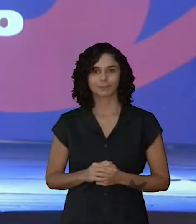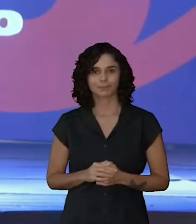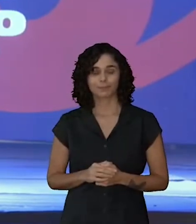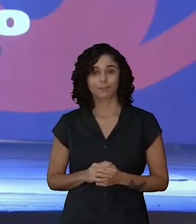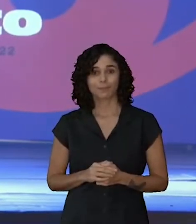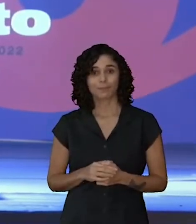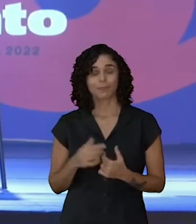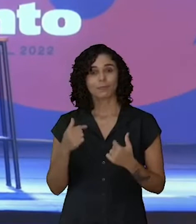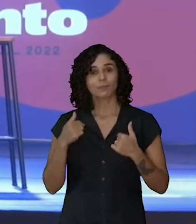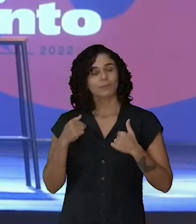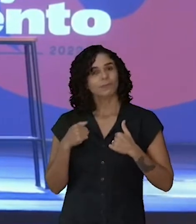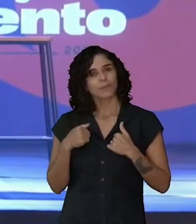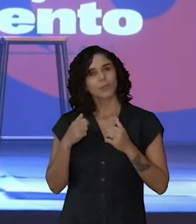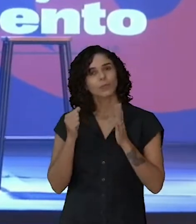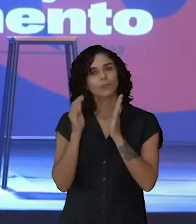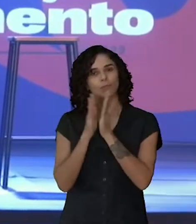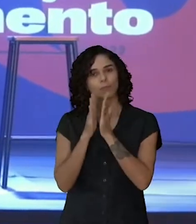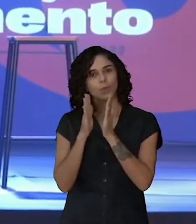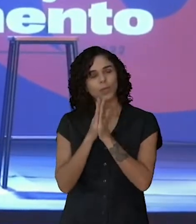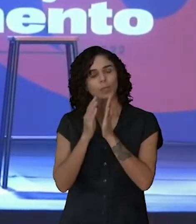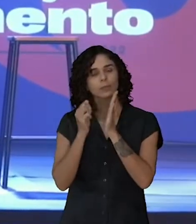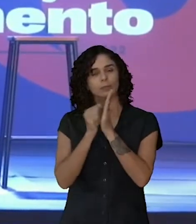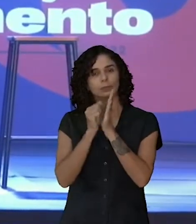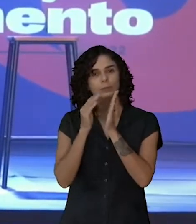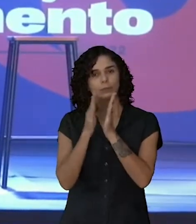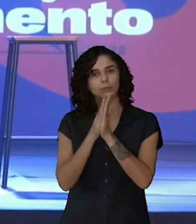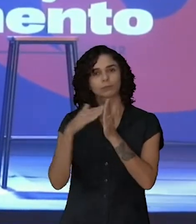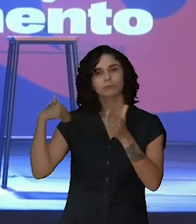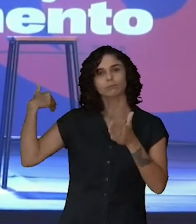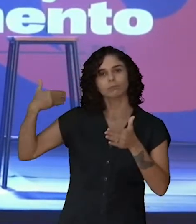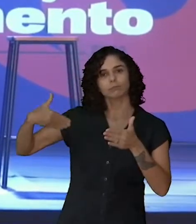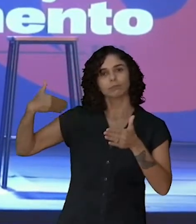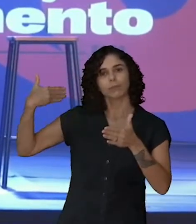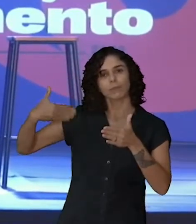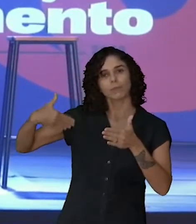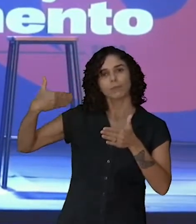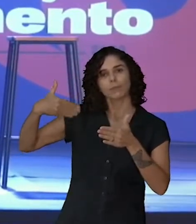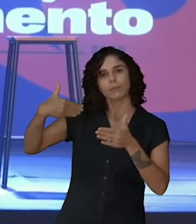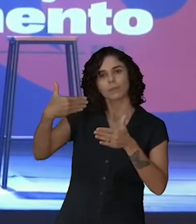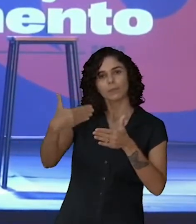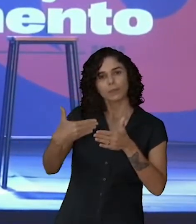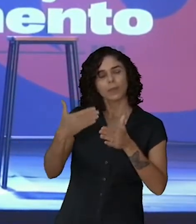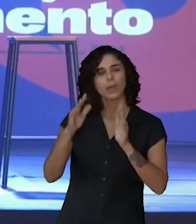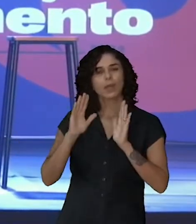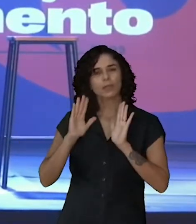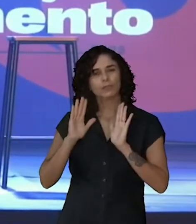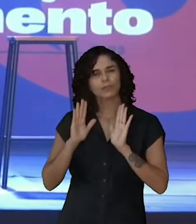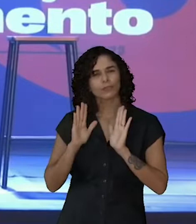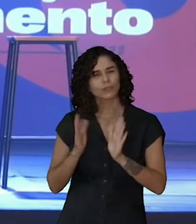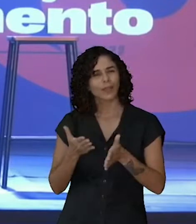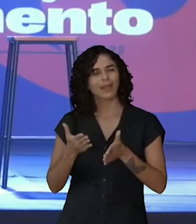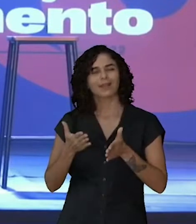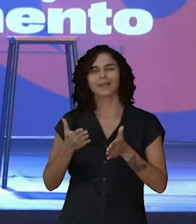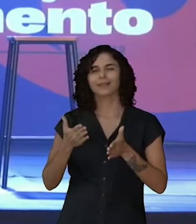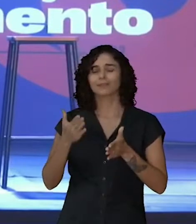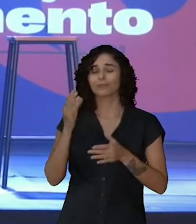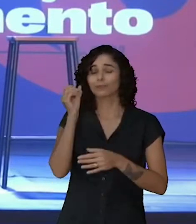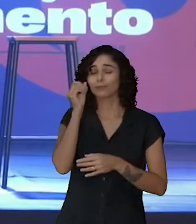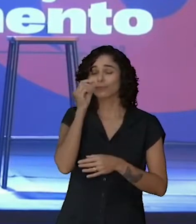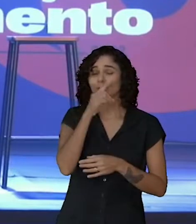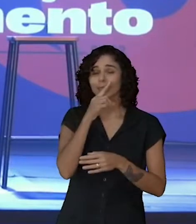Eu venho orando há bastante tempo e nós passamos por tensas dificuldades nesse